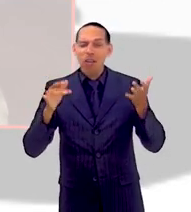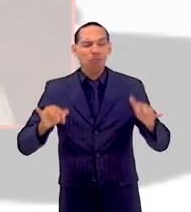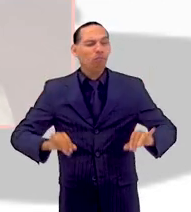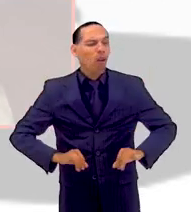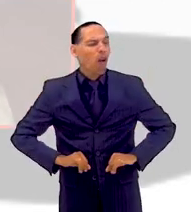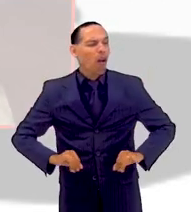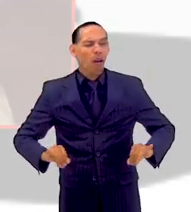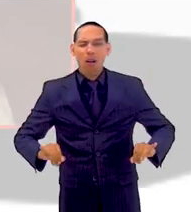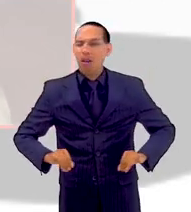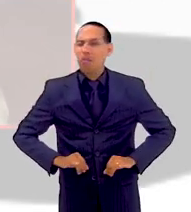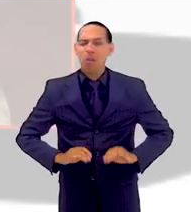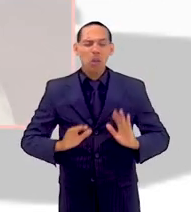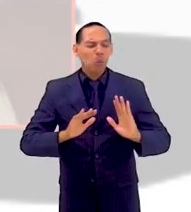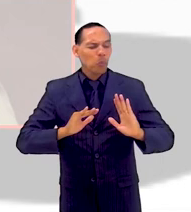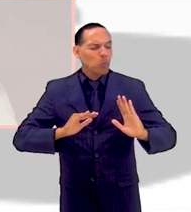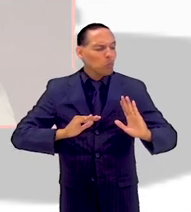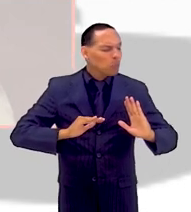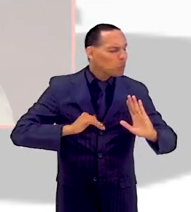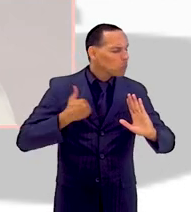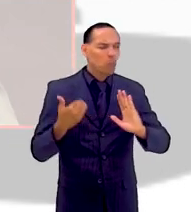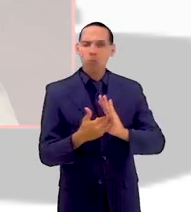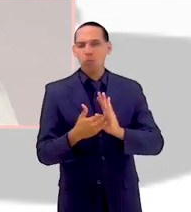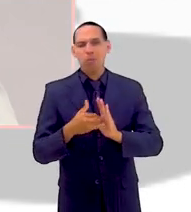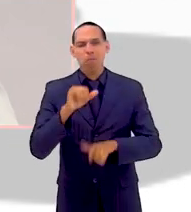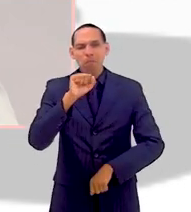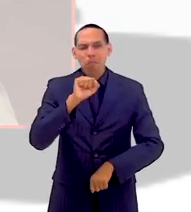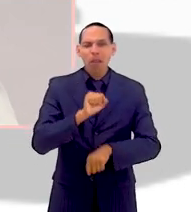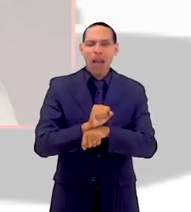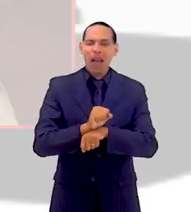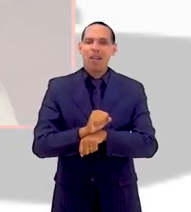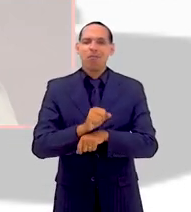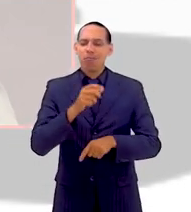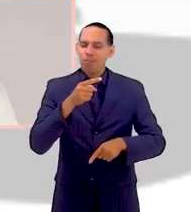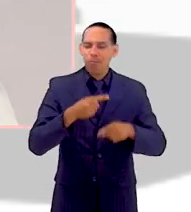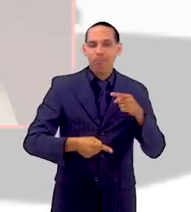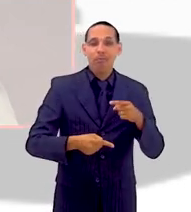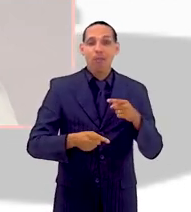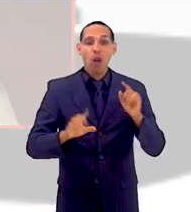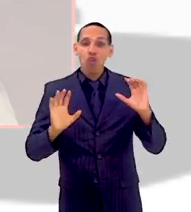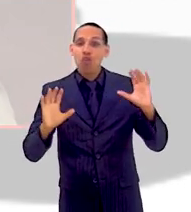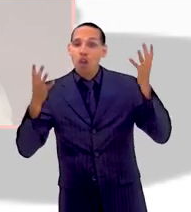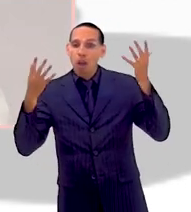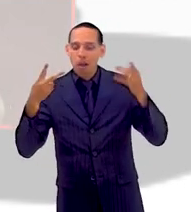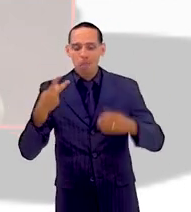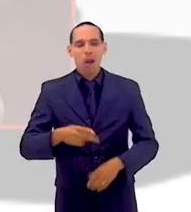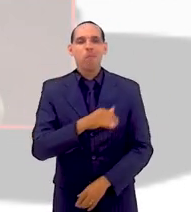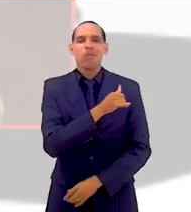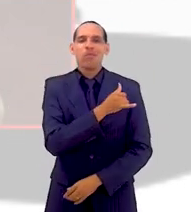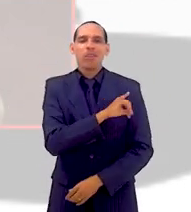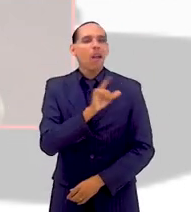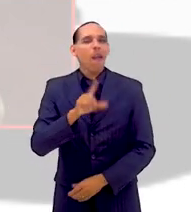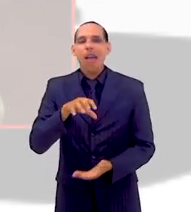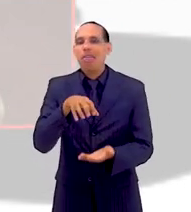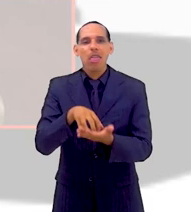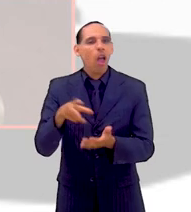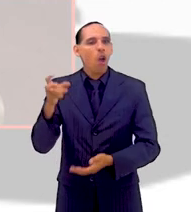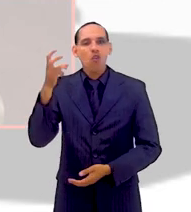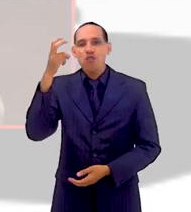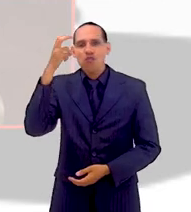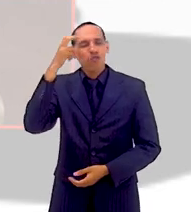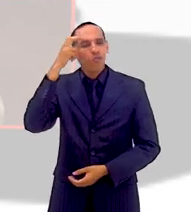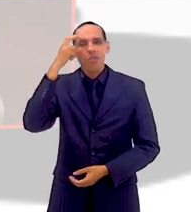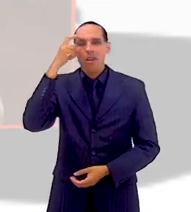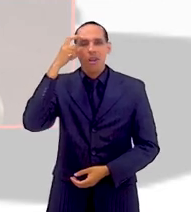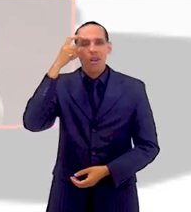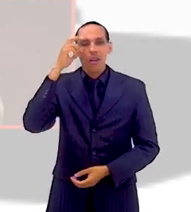sofridos, suspenderam-se todos, shows, que é a marca do Rio de Janeiro. O Rio de Janeiro é um centro cultural por